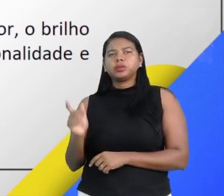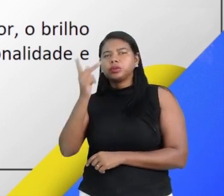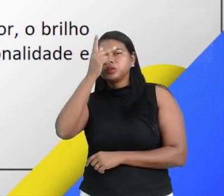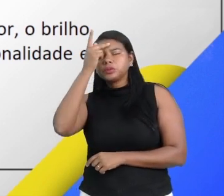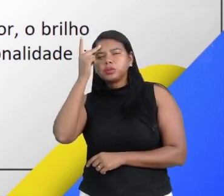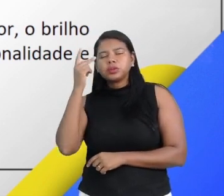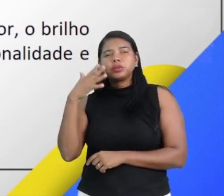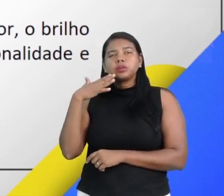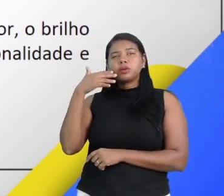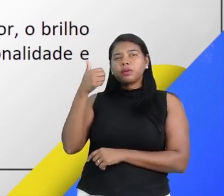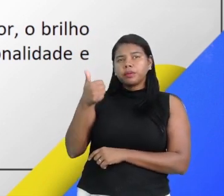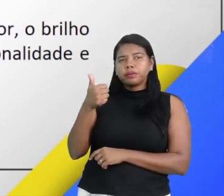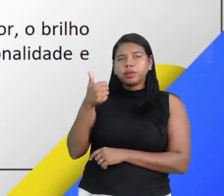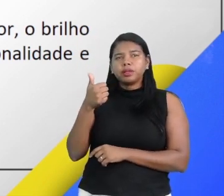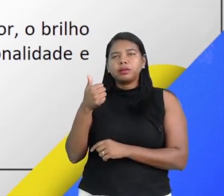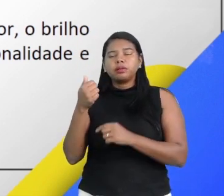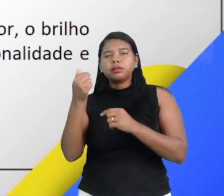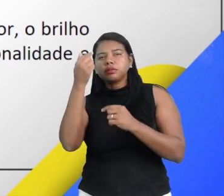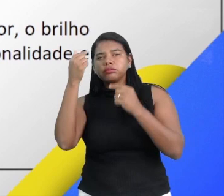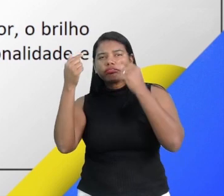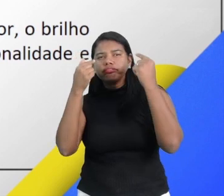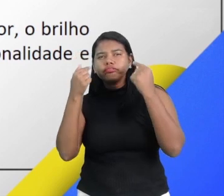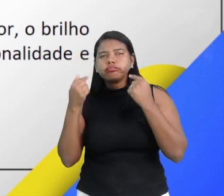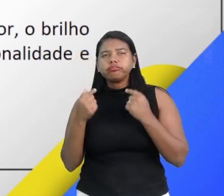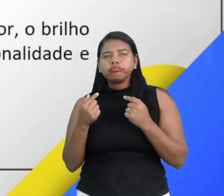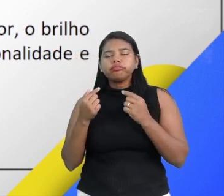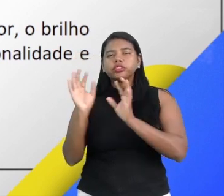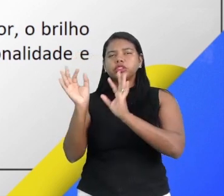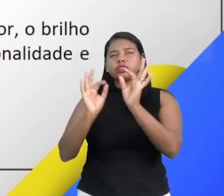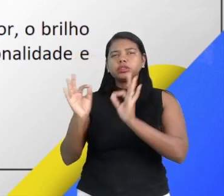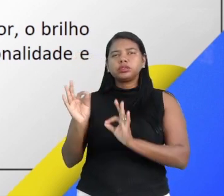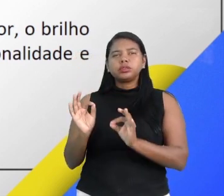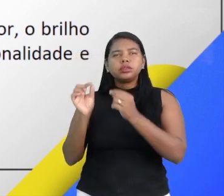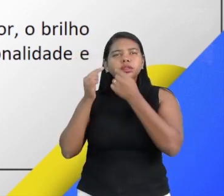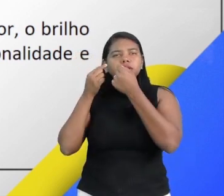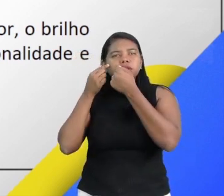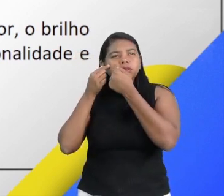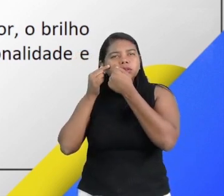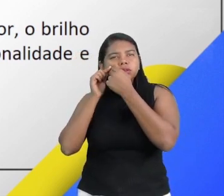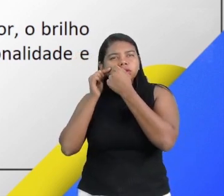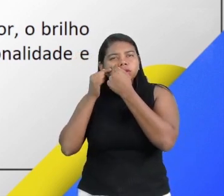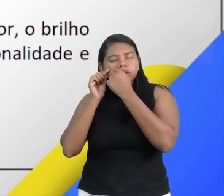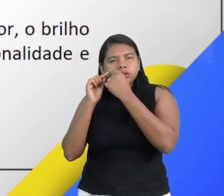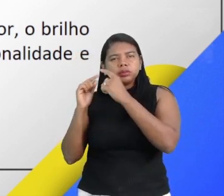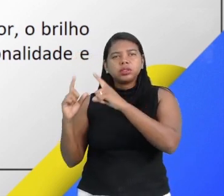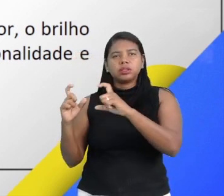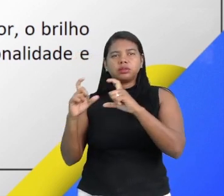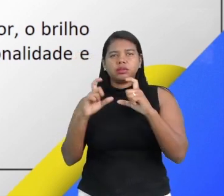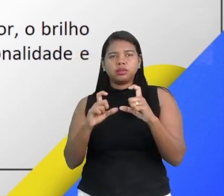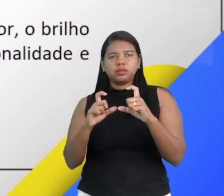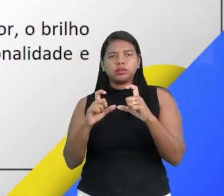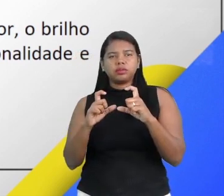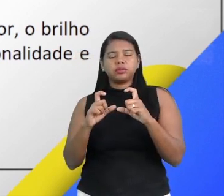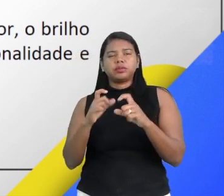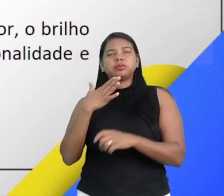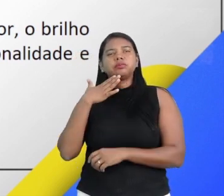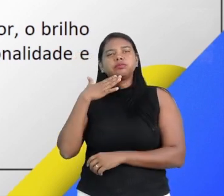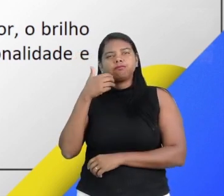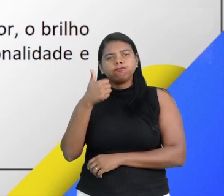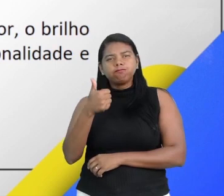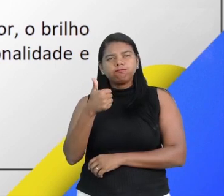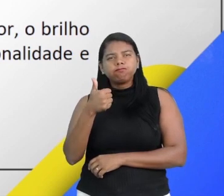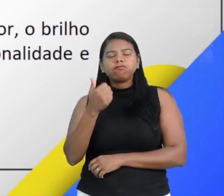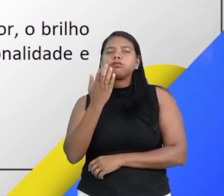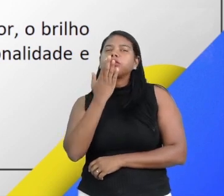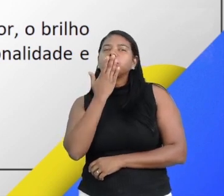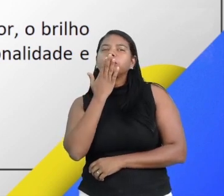melhor. Um exemplo, você vai tratar uma imagem, tirar uma espinha de uma foto, vai dar uma melhorada na cor. Então